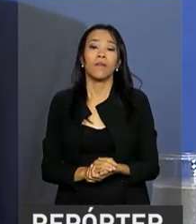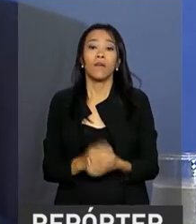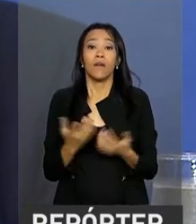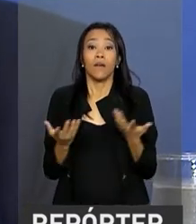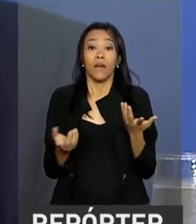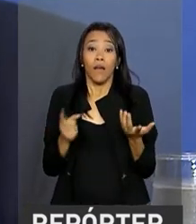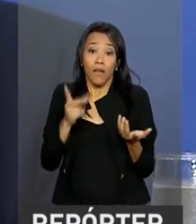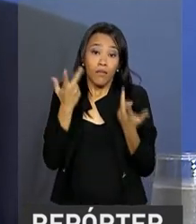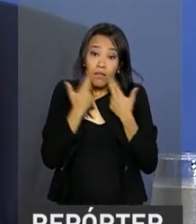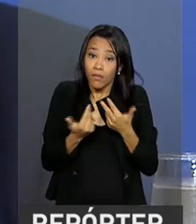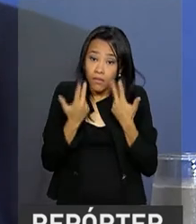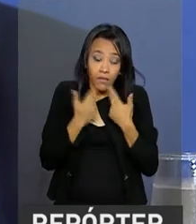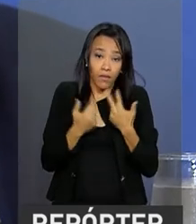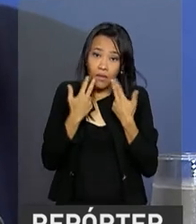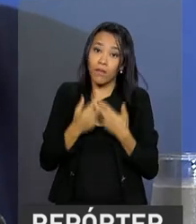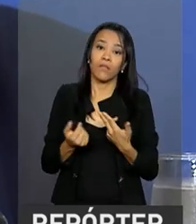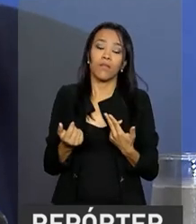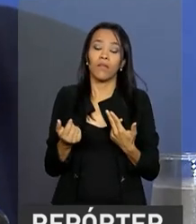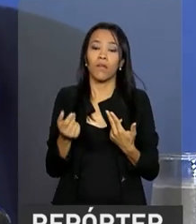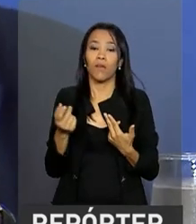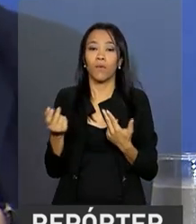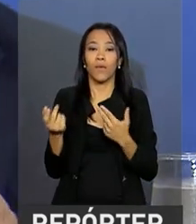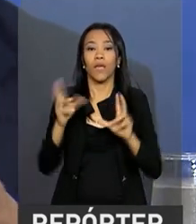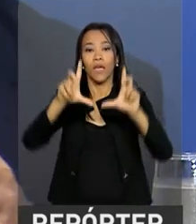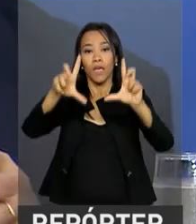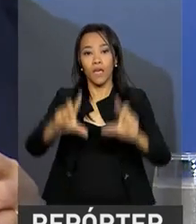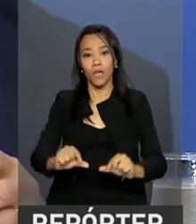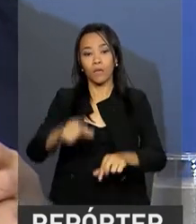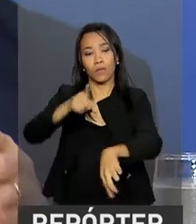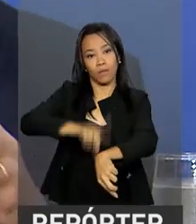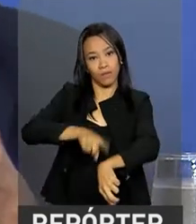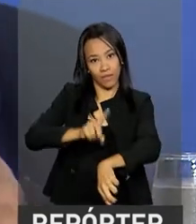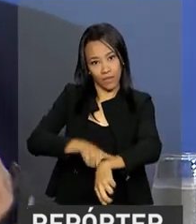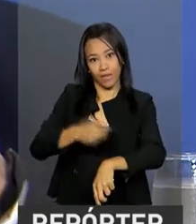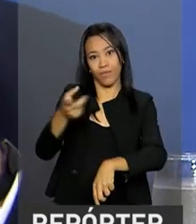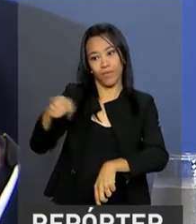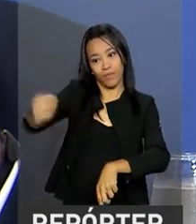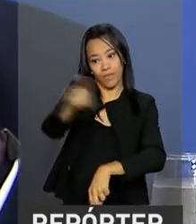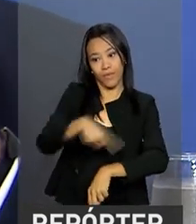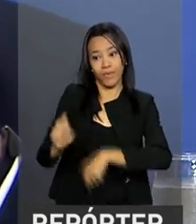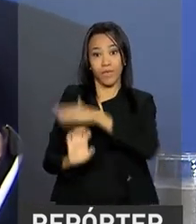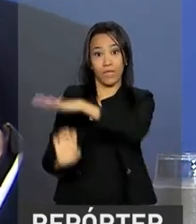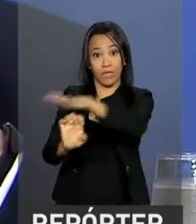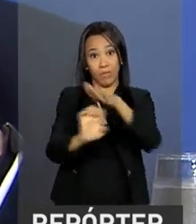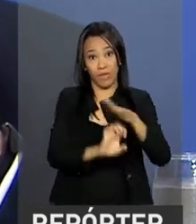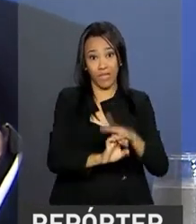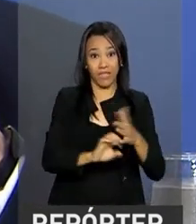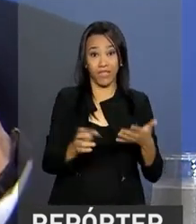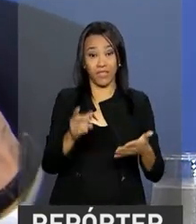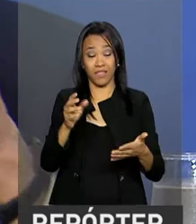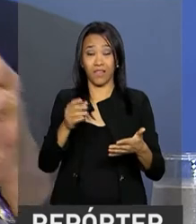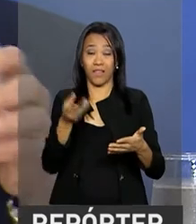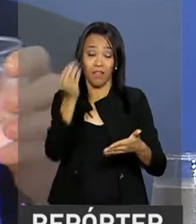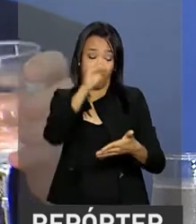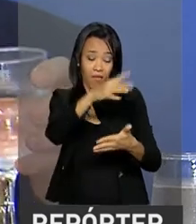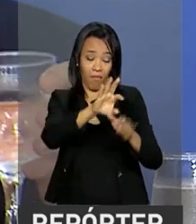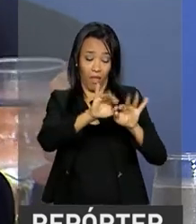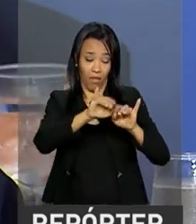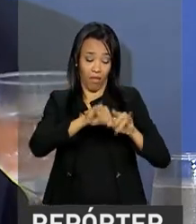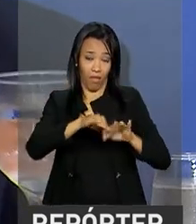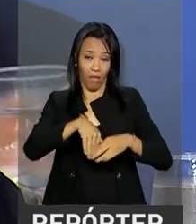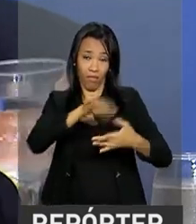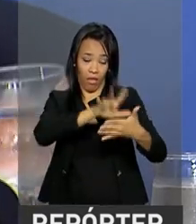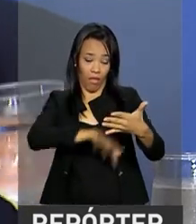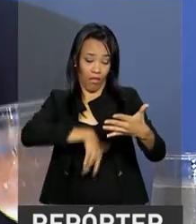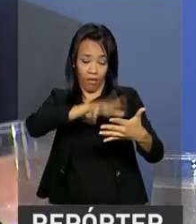reduz naturalmente o tempo excessivo que é gasto pelas empresas para preenchimento declarações formulários